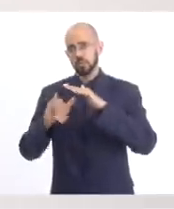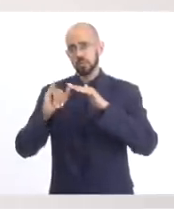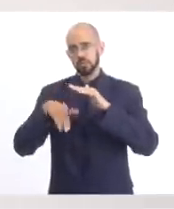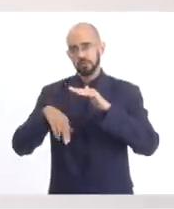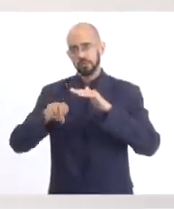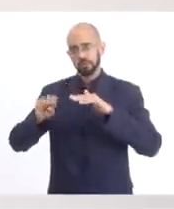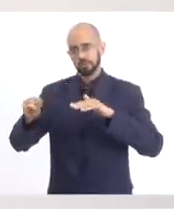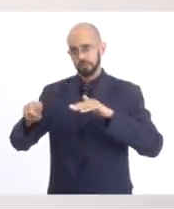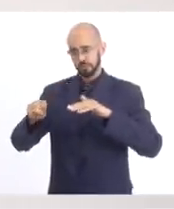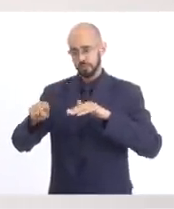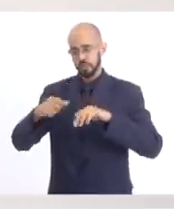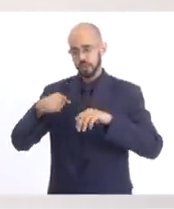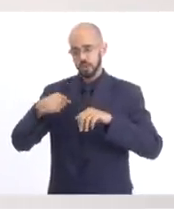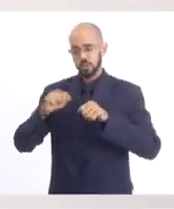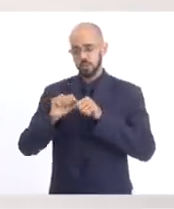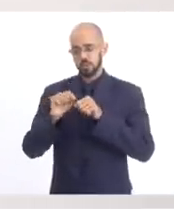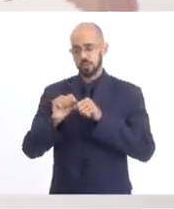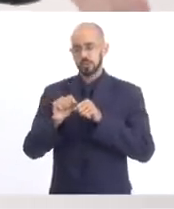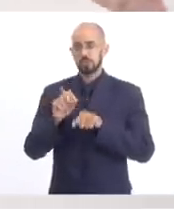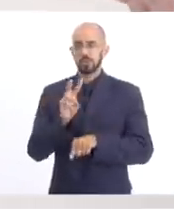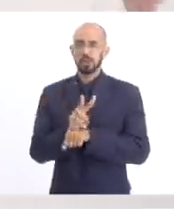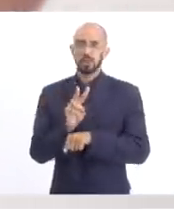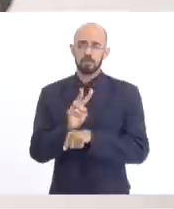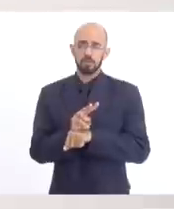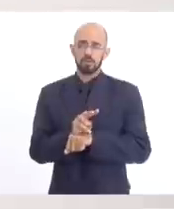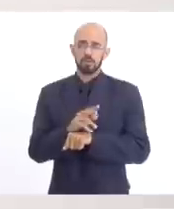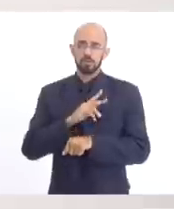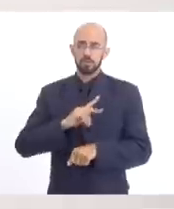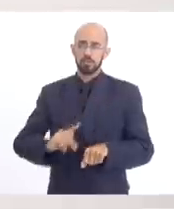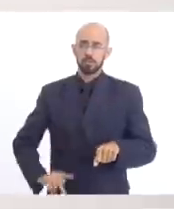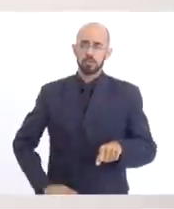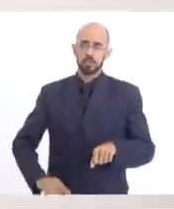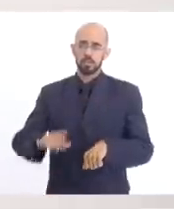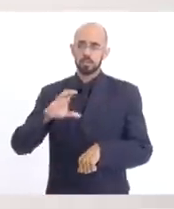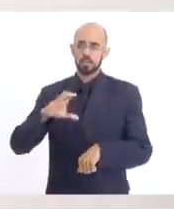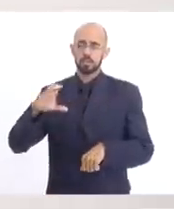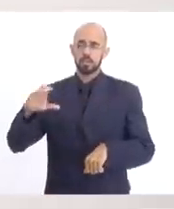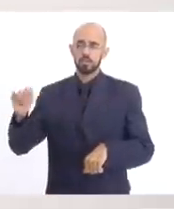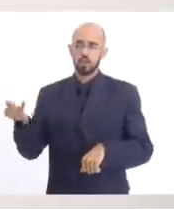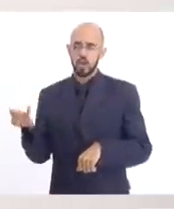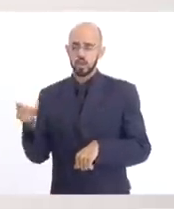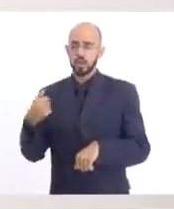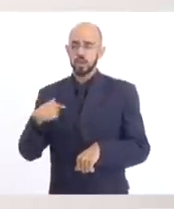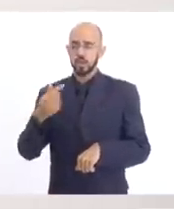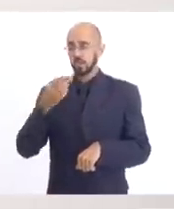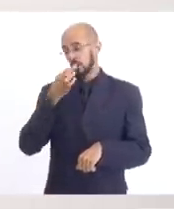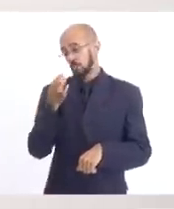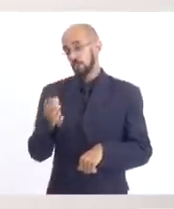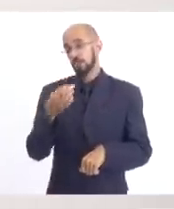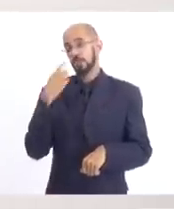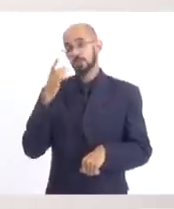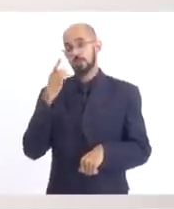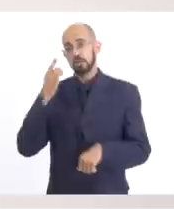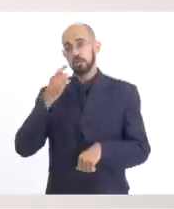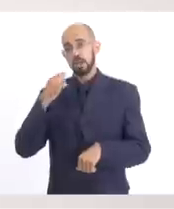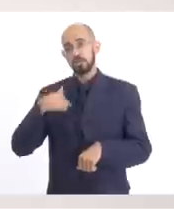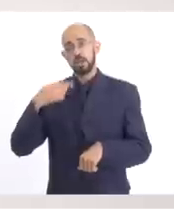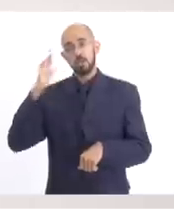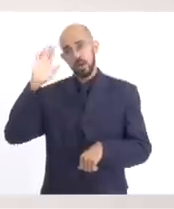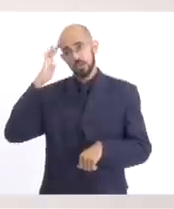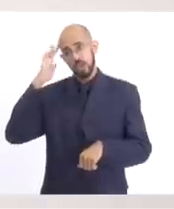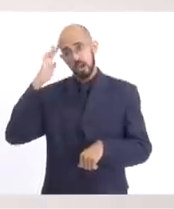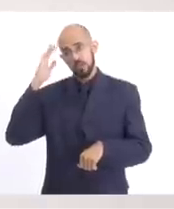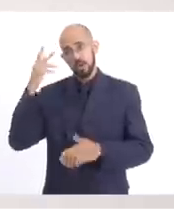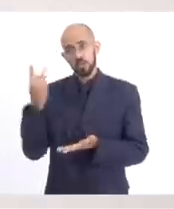fiz quando presidi a CCJ, disse que, na minha opinião, como deputado, eu achava um erro, um equívoco. Fiz